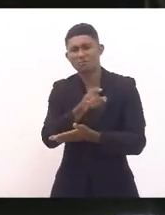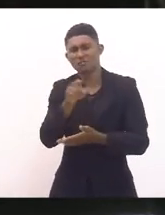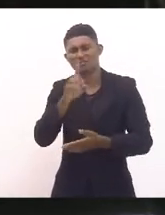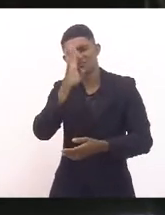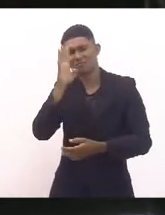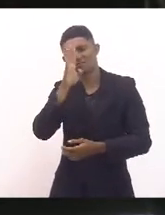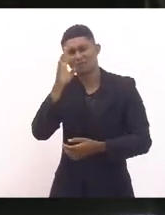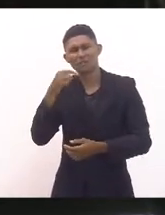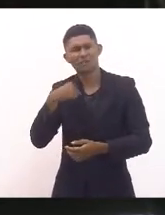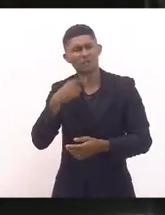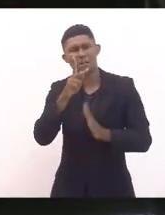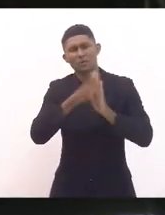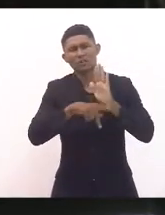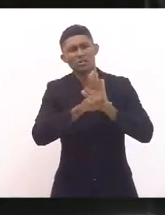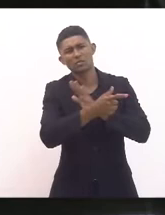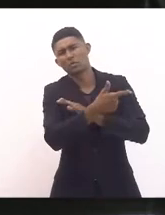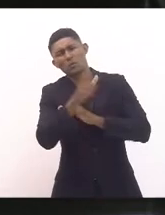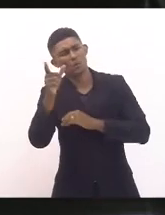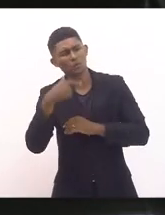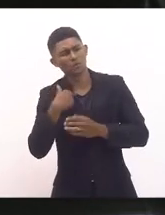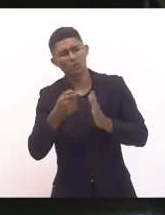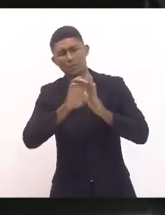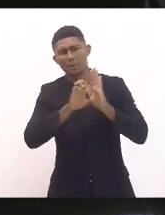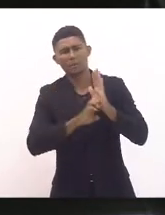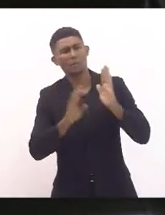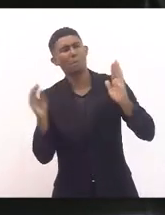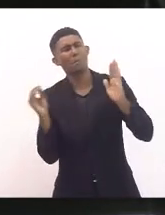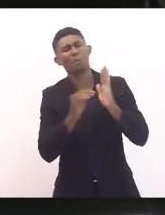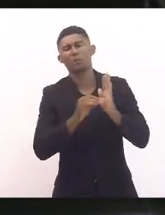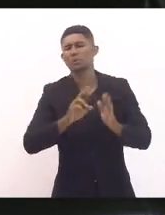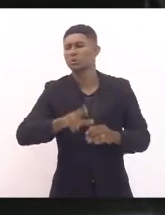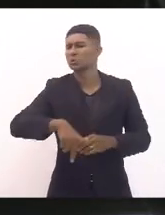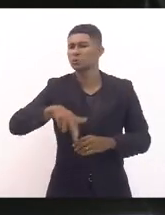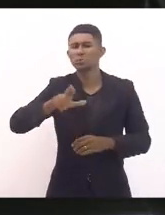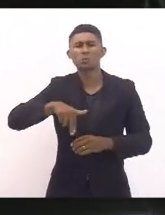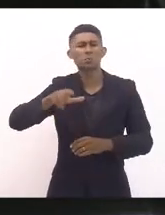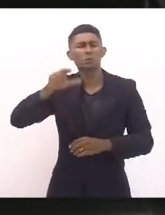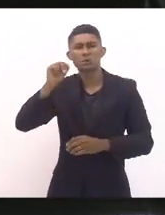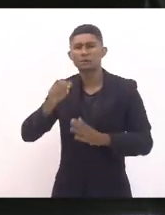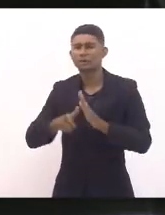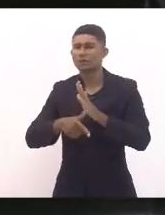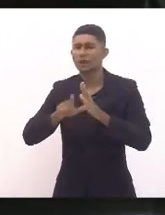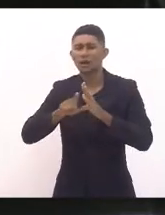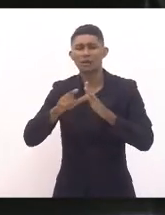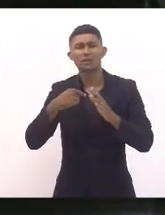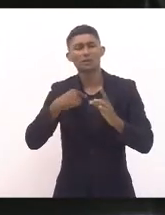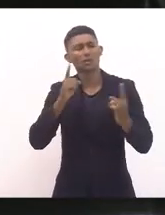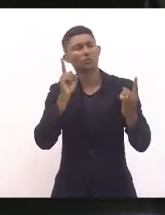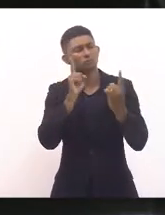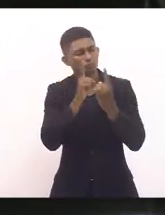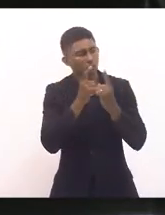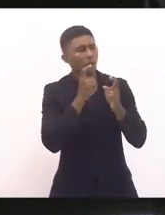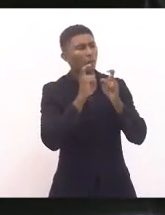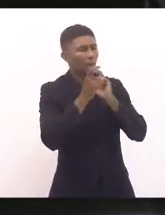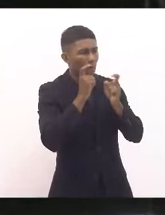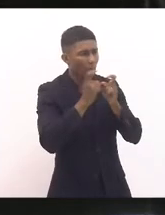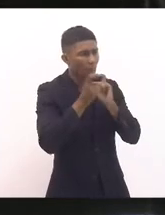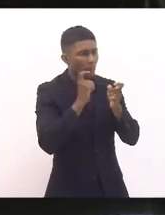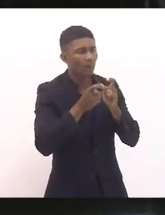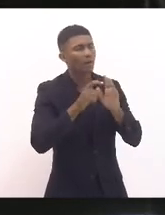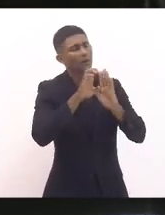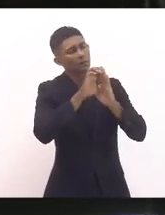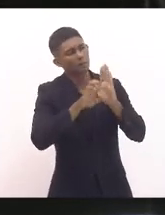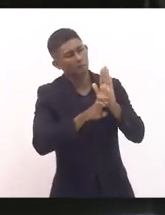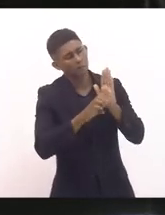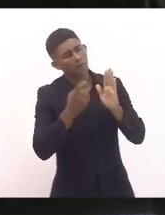fiz isso com projeto deputado nenhum aqui na casa. Eu sento e discuti, sento e discuto com o deputado, através da emenda